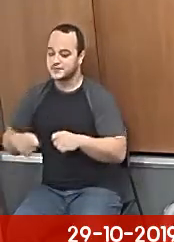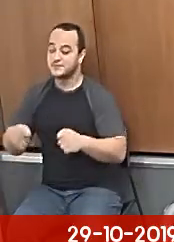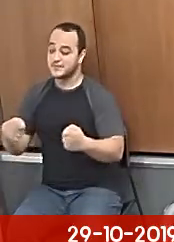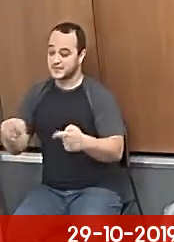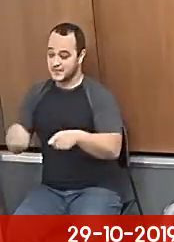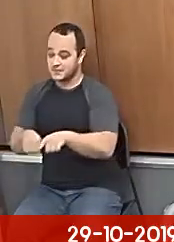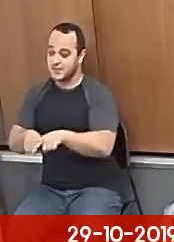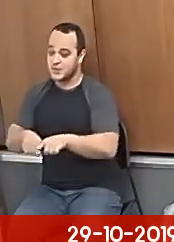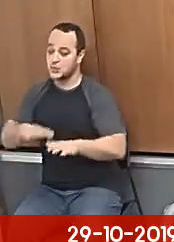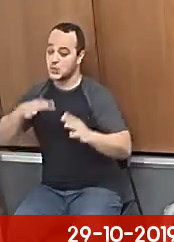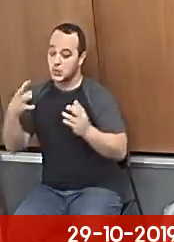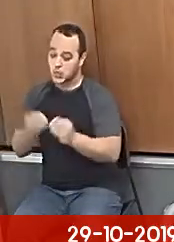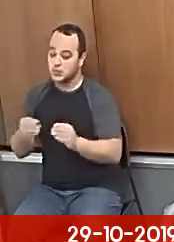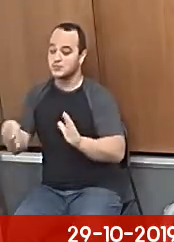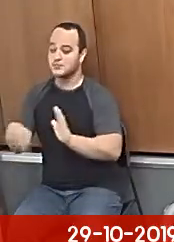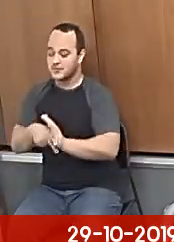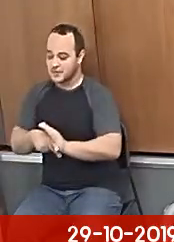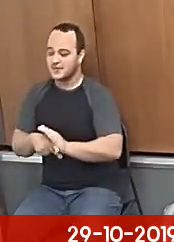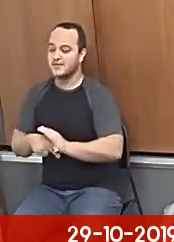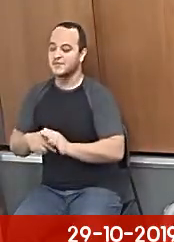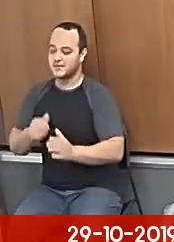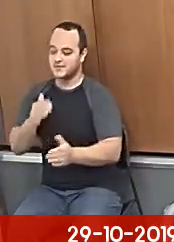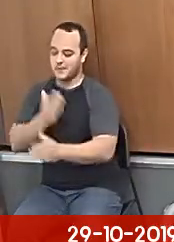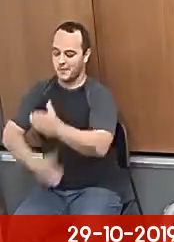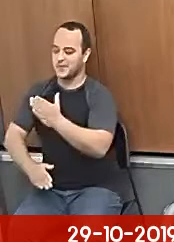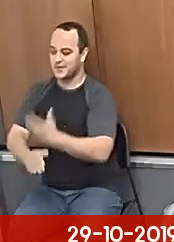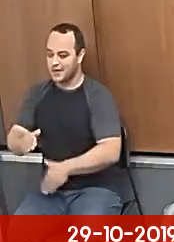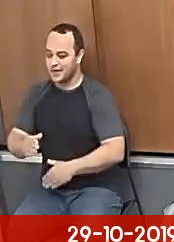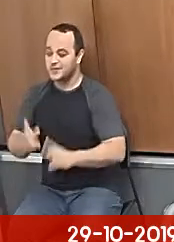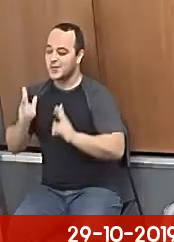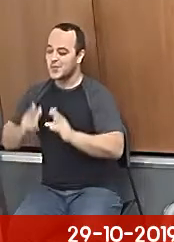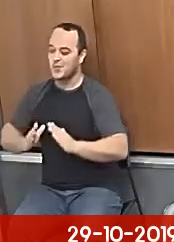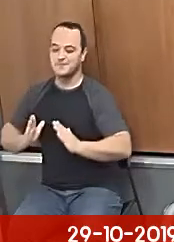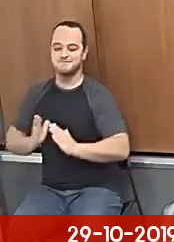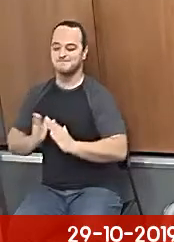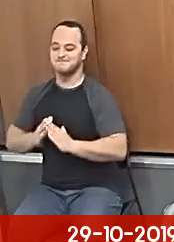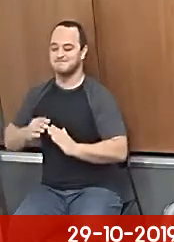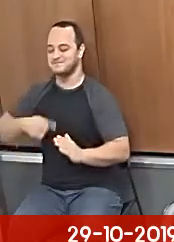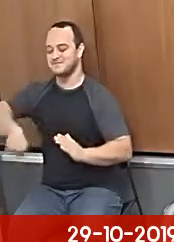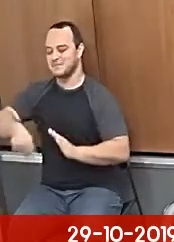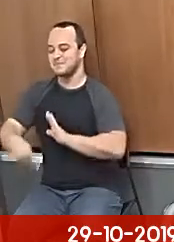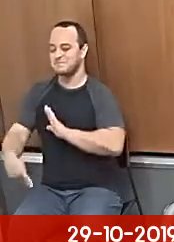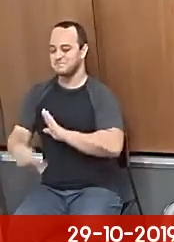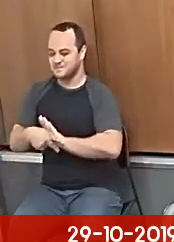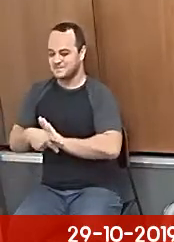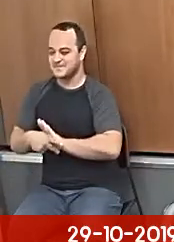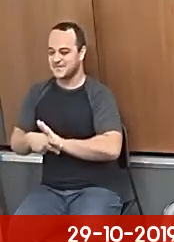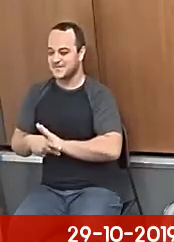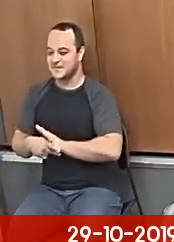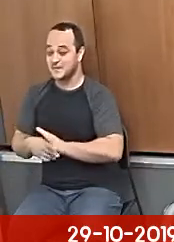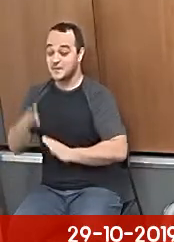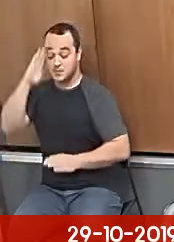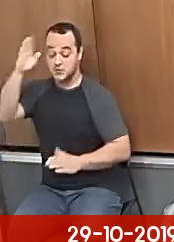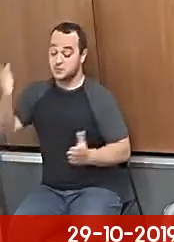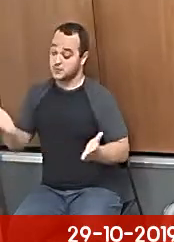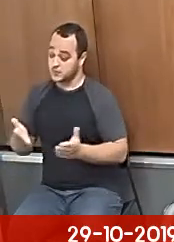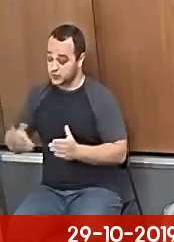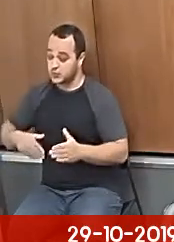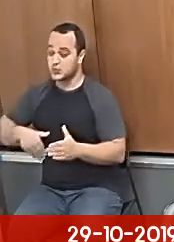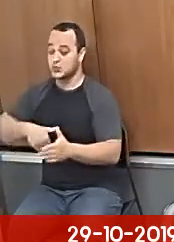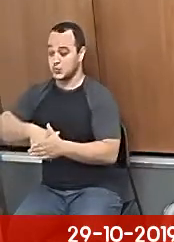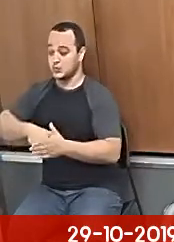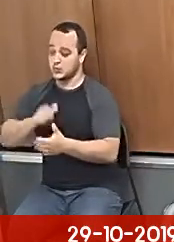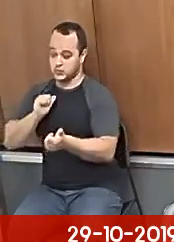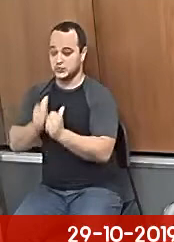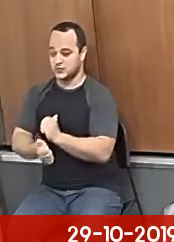precisa de um lugar para chamar de casa, para desenvolver modalidades adaptadas e hoje, principalmente, o futebol adaptado. Uma casa que a